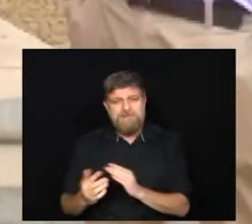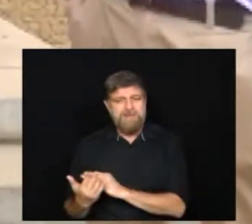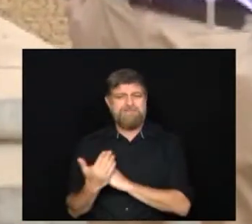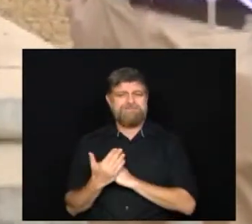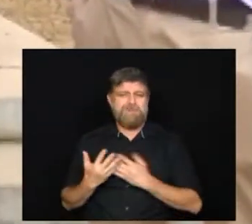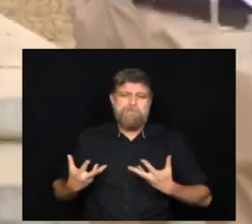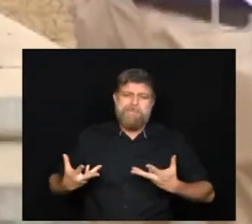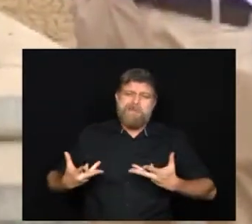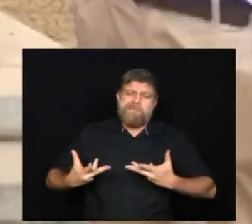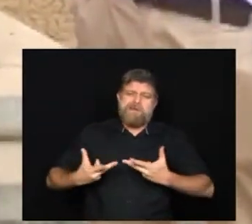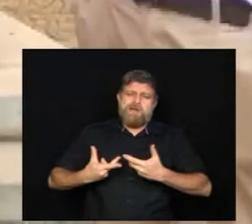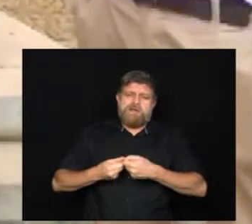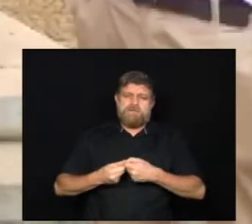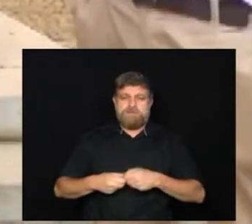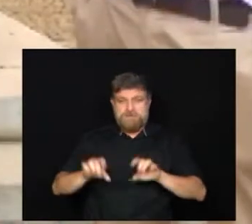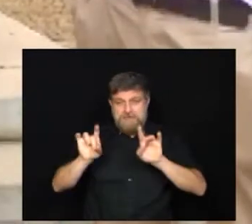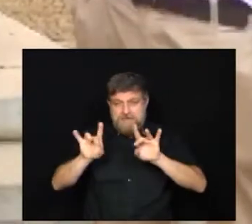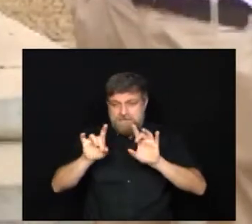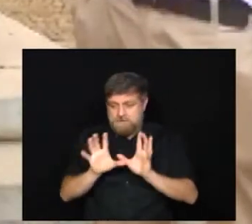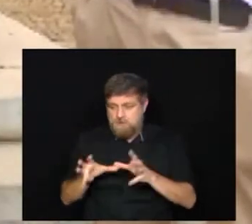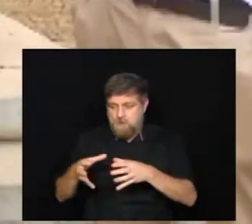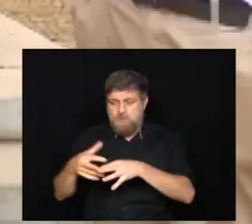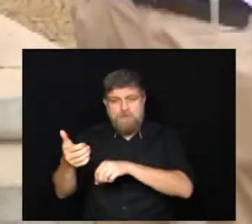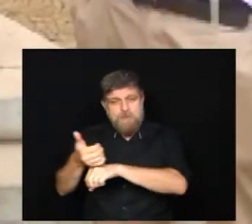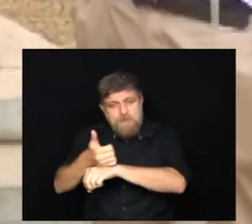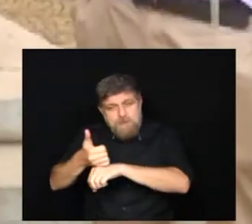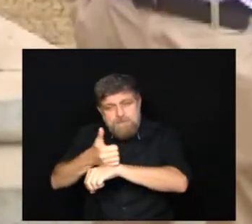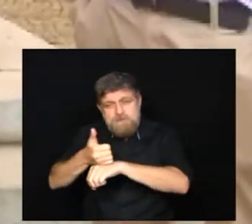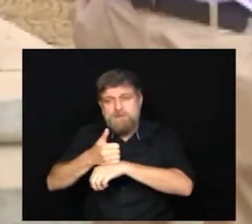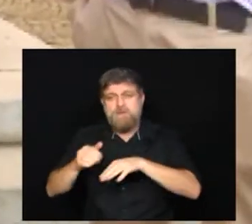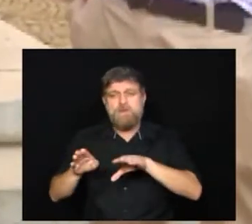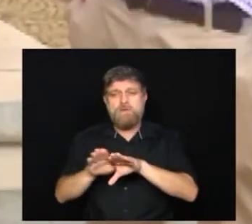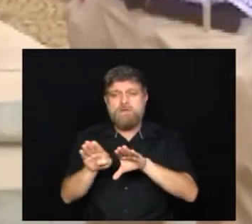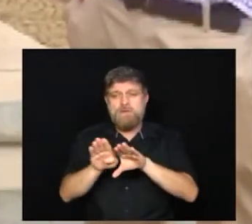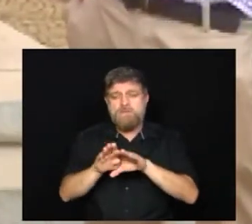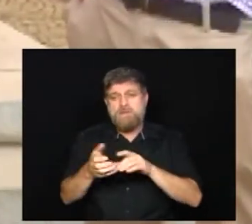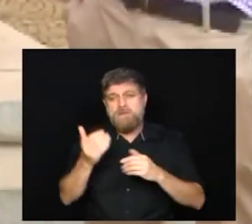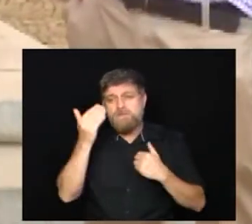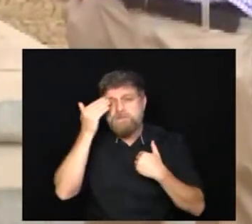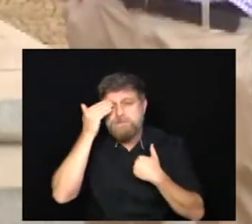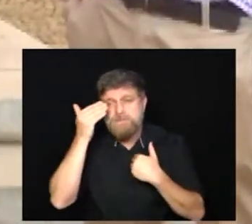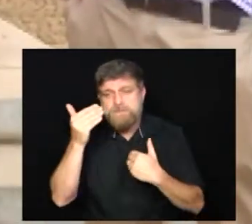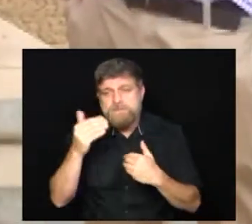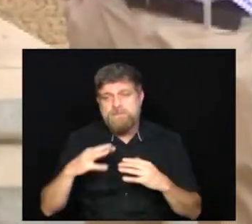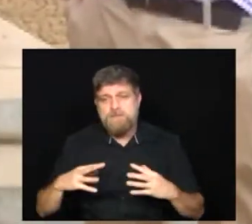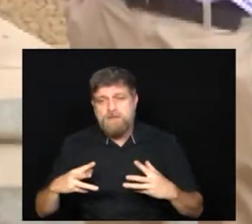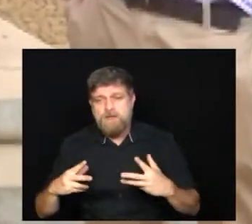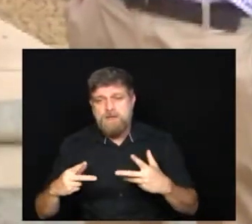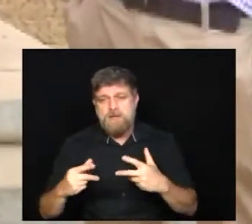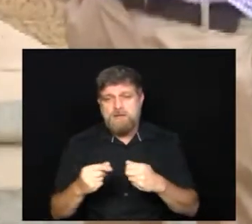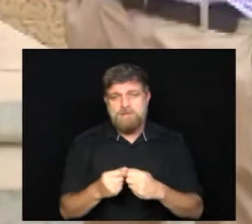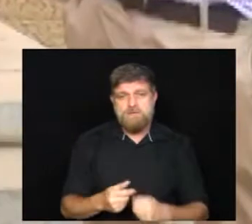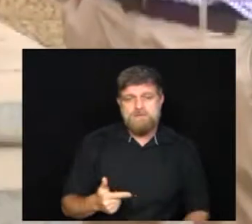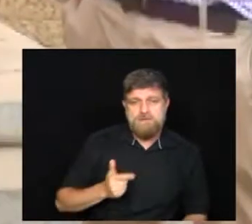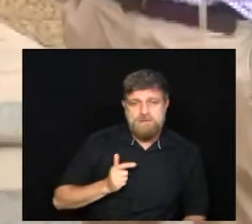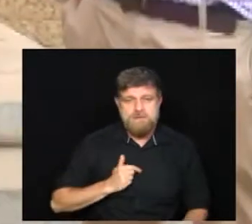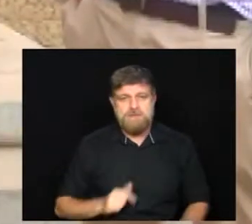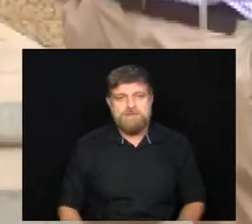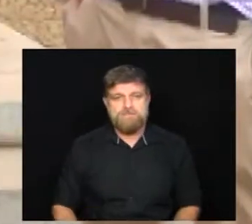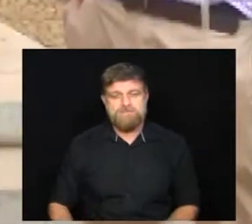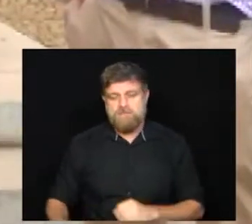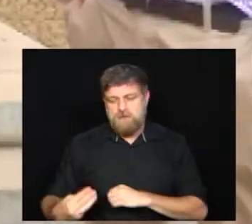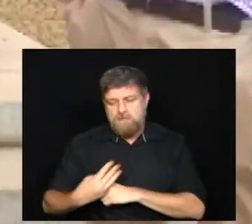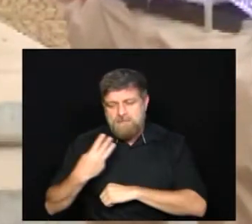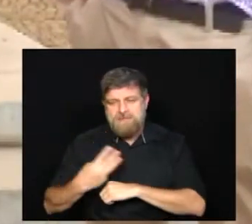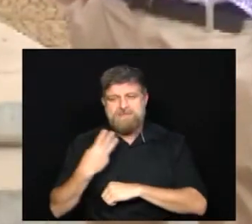bem. Agradecimento especial a toda essa equipe e também agradecer a todos que manifestaram através de